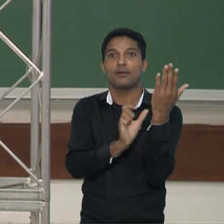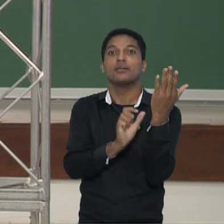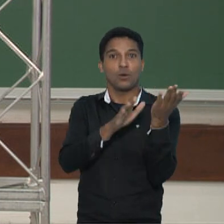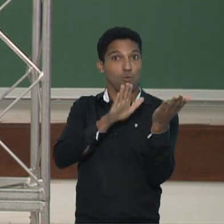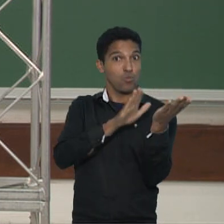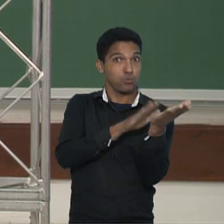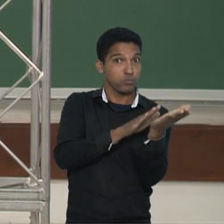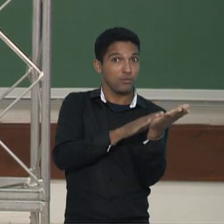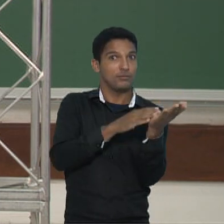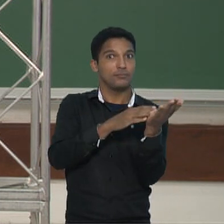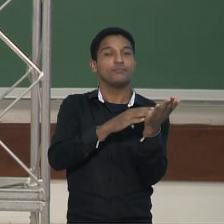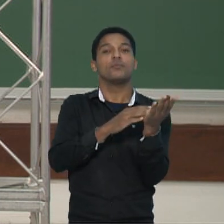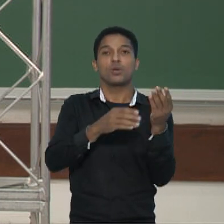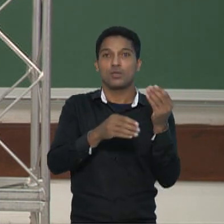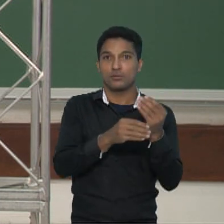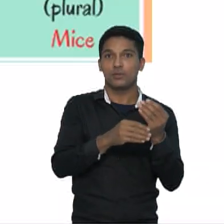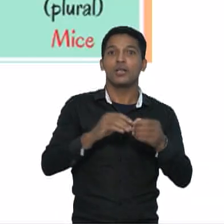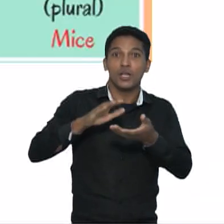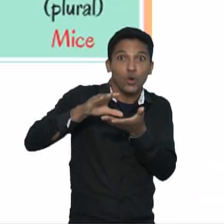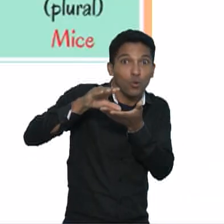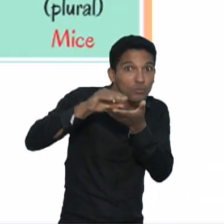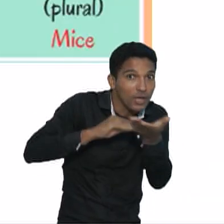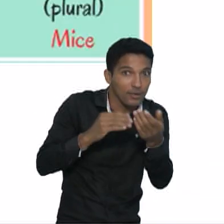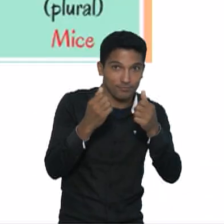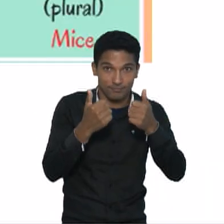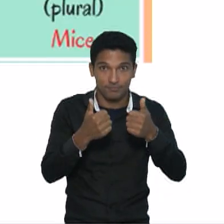ok? Podem copiar.